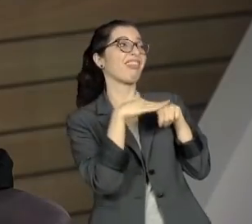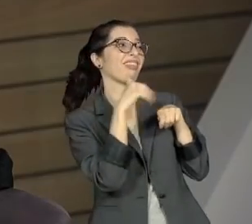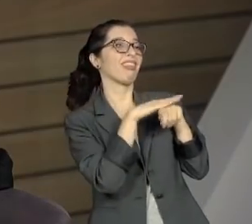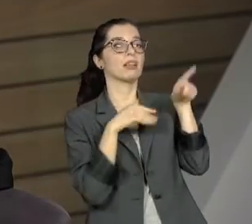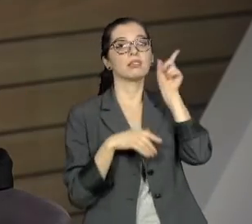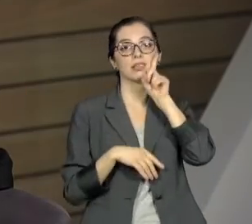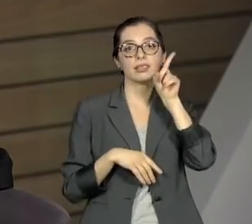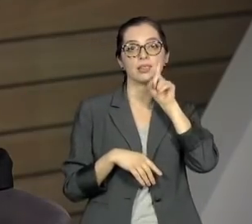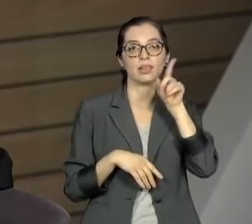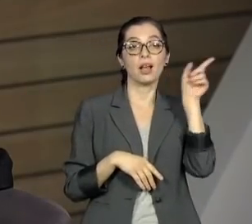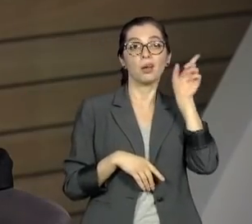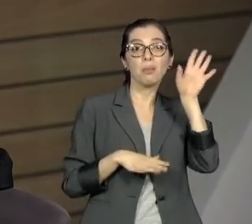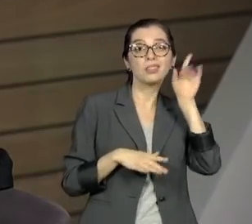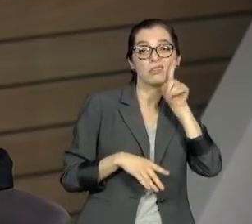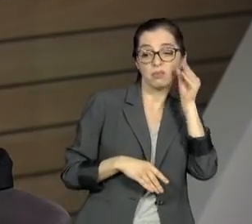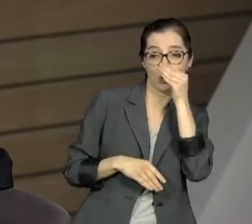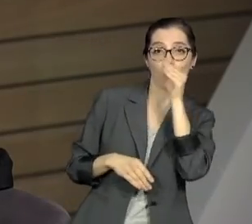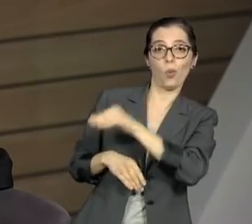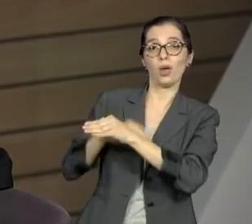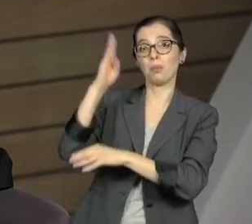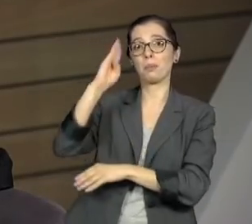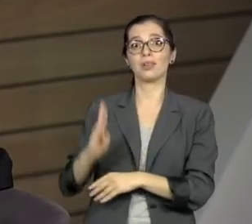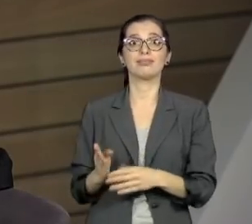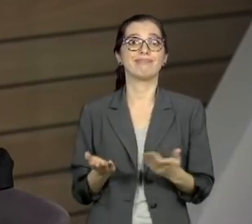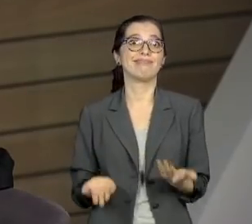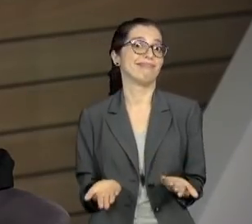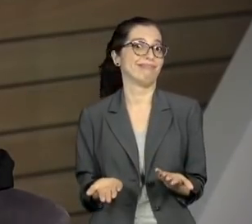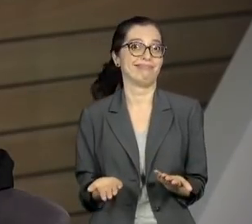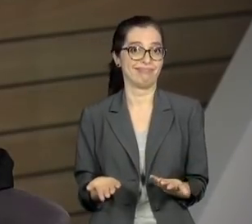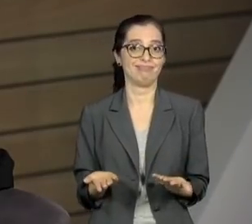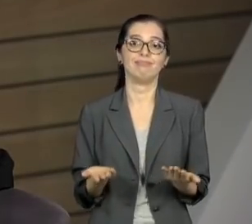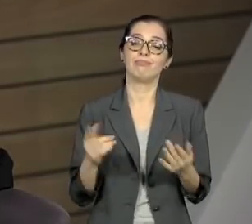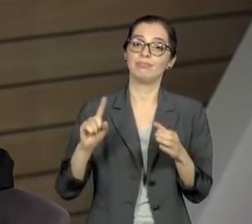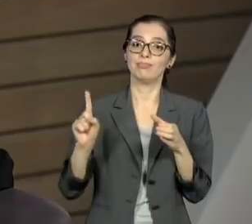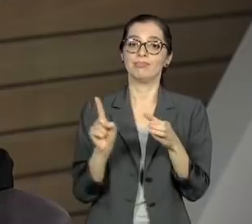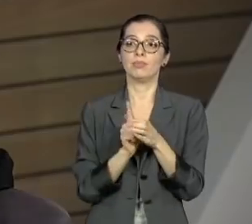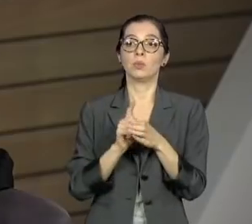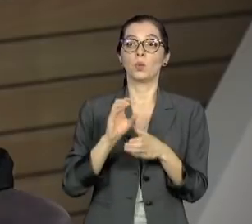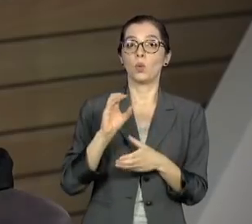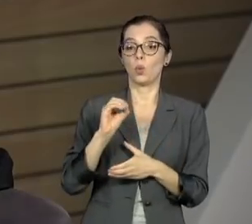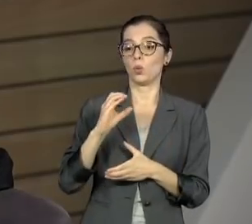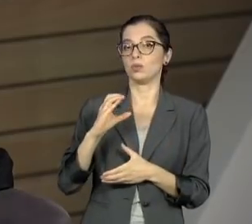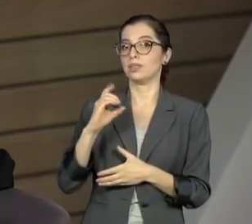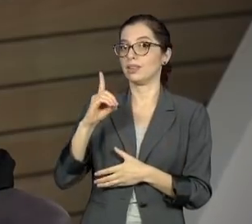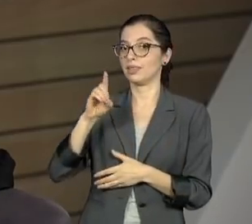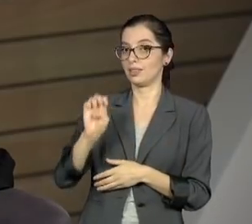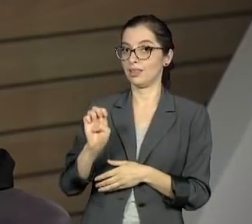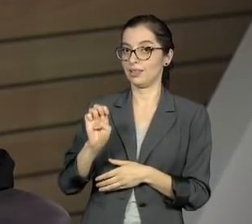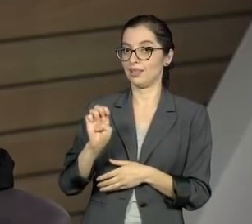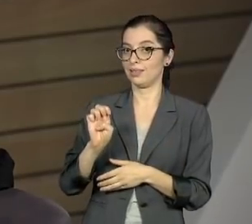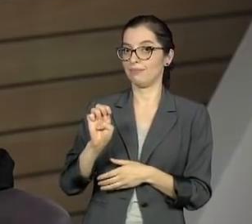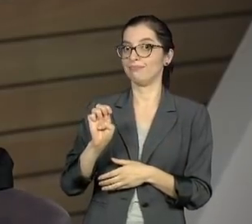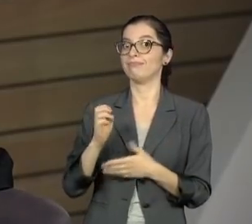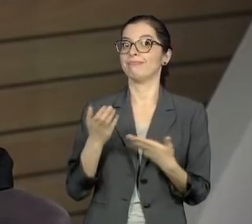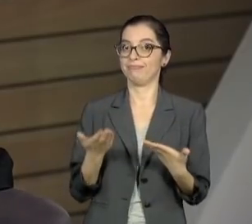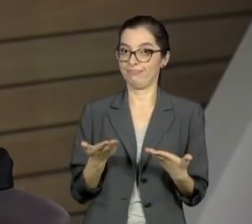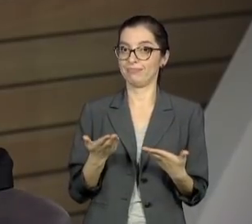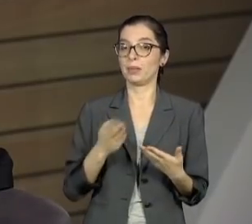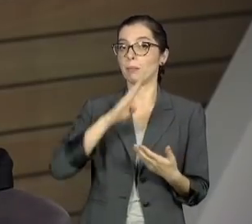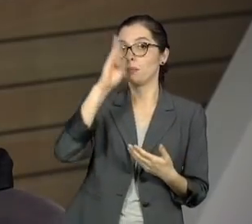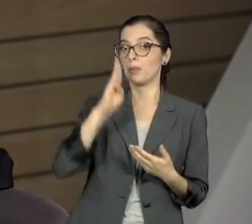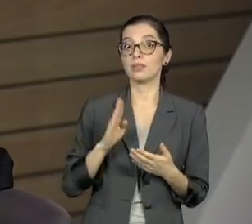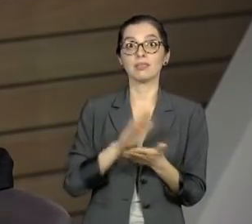dos Estados Unidos, que era o apoio para a entrada do Brasil na OCDE, isso ainda não se materializou. Benefícios comerciais, por